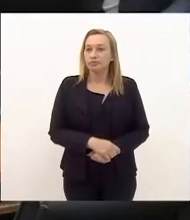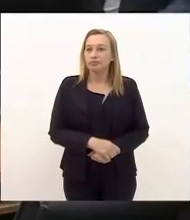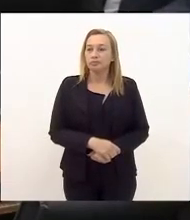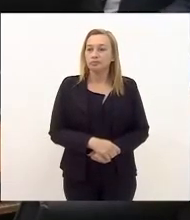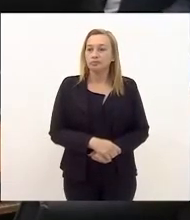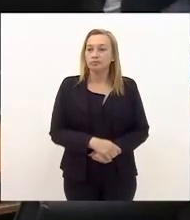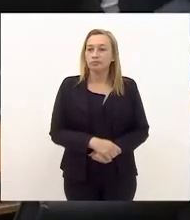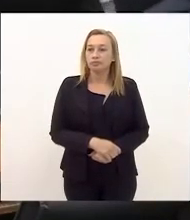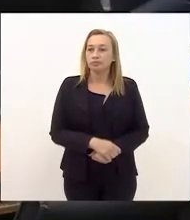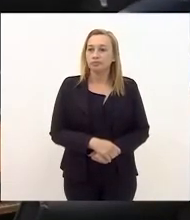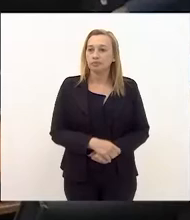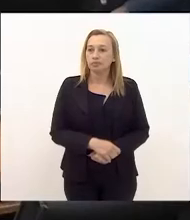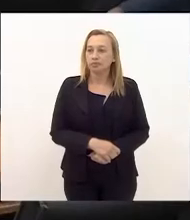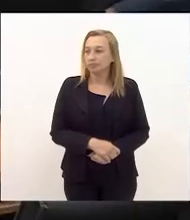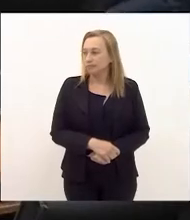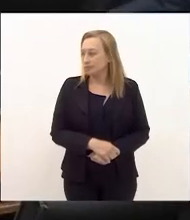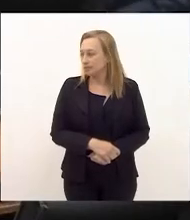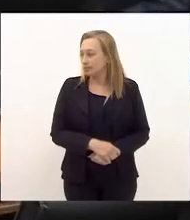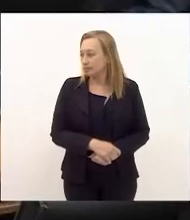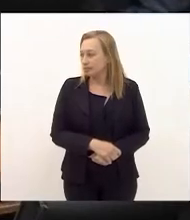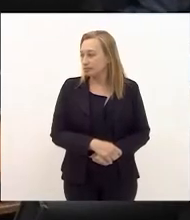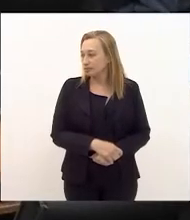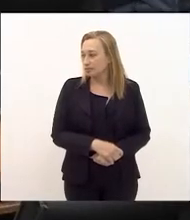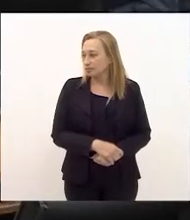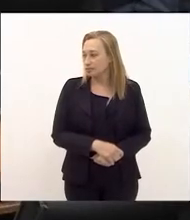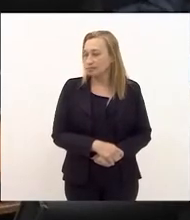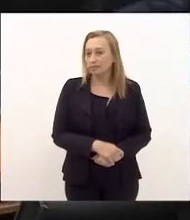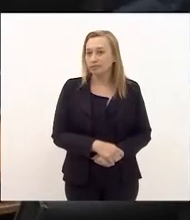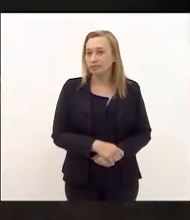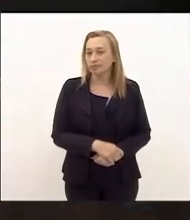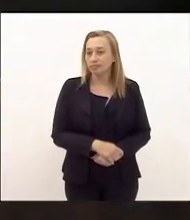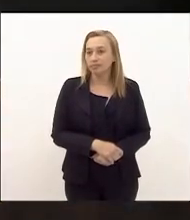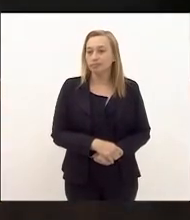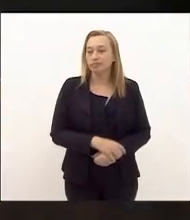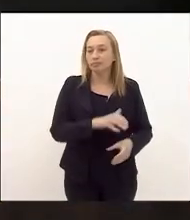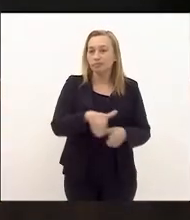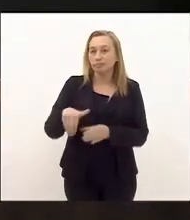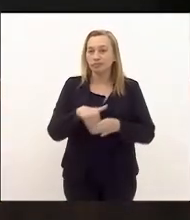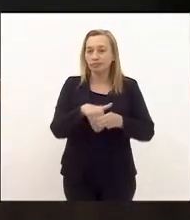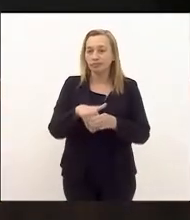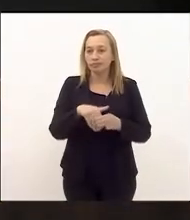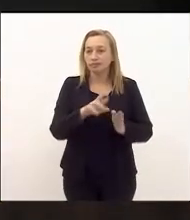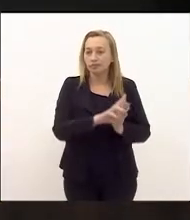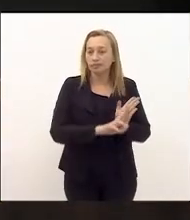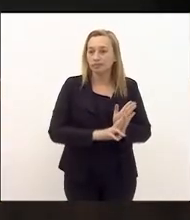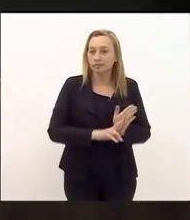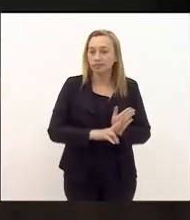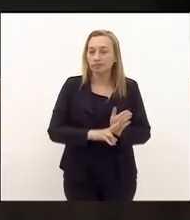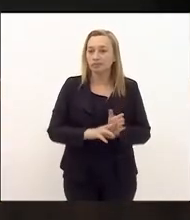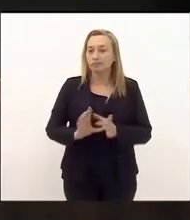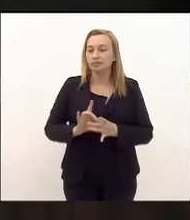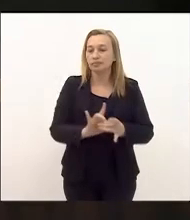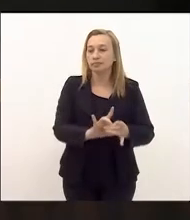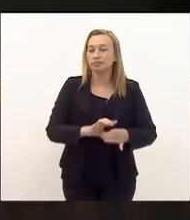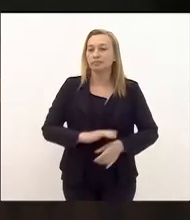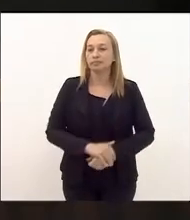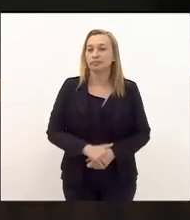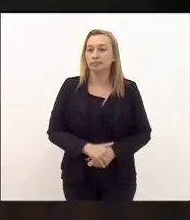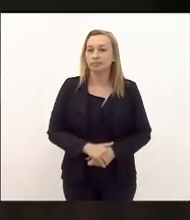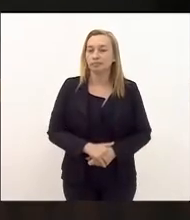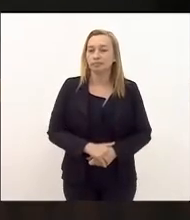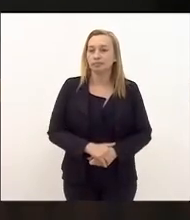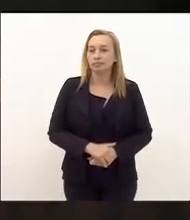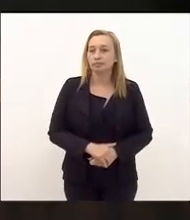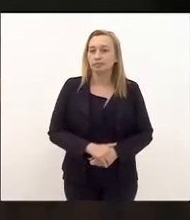que nós estamos falando. Em votação, a redação do vencido assim emendada. Em votação, a redação do vencido assim emendada. Senhores